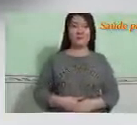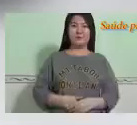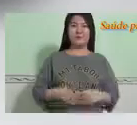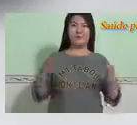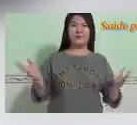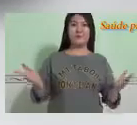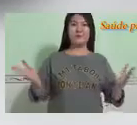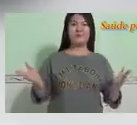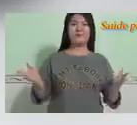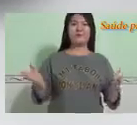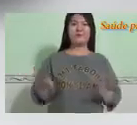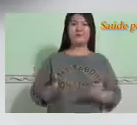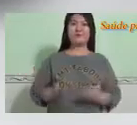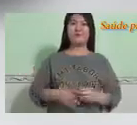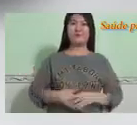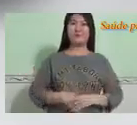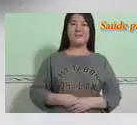COMOFAZERCRIANC cedilha